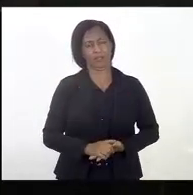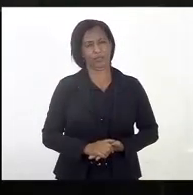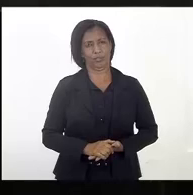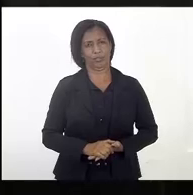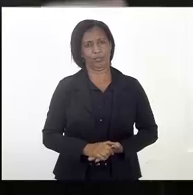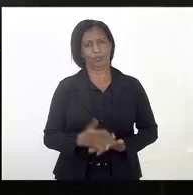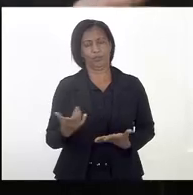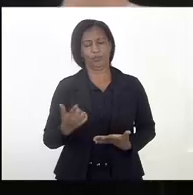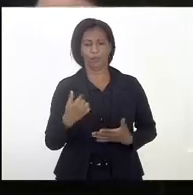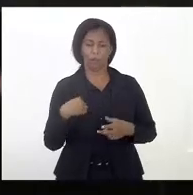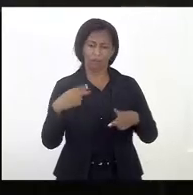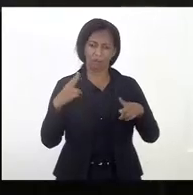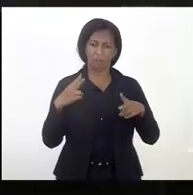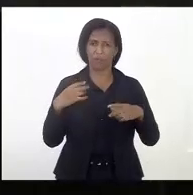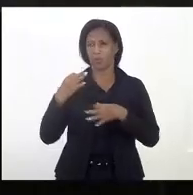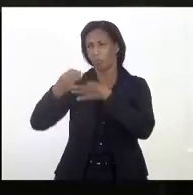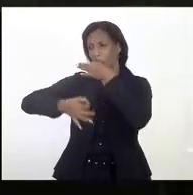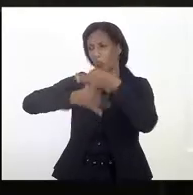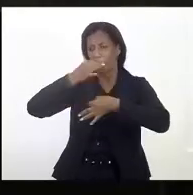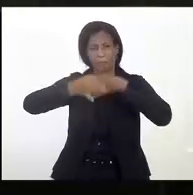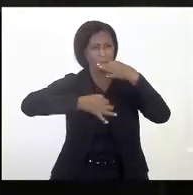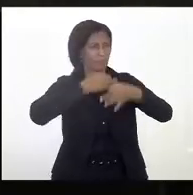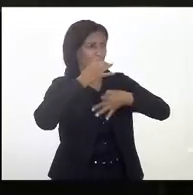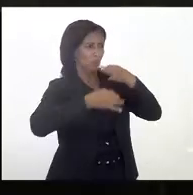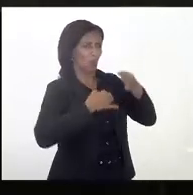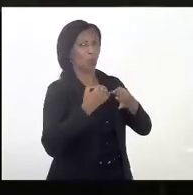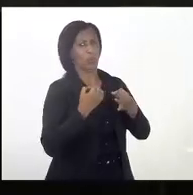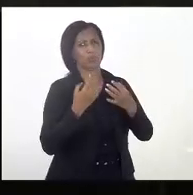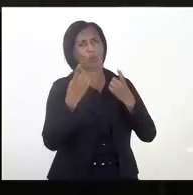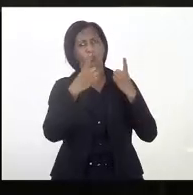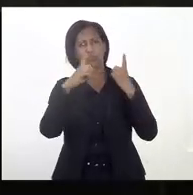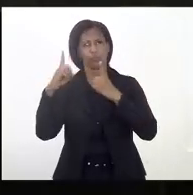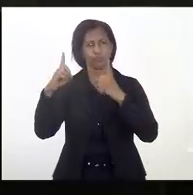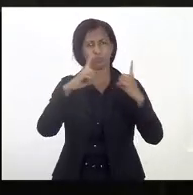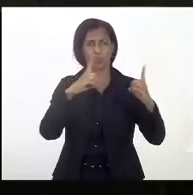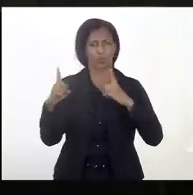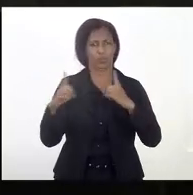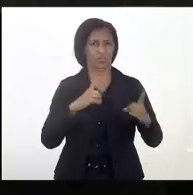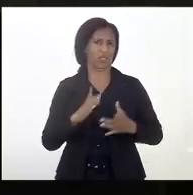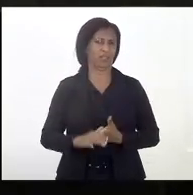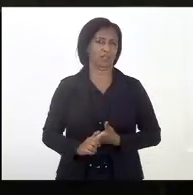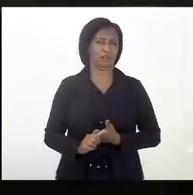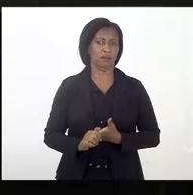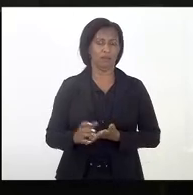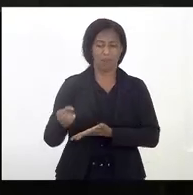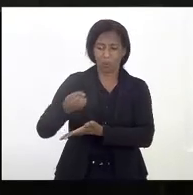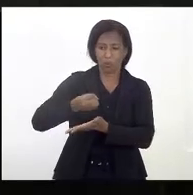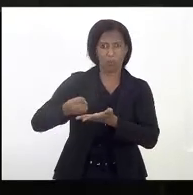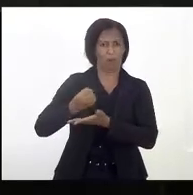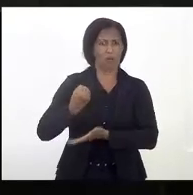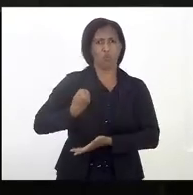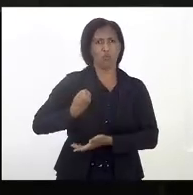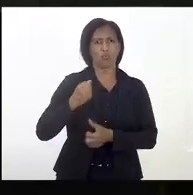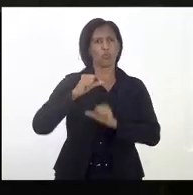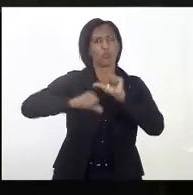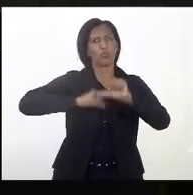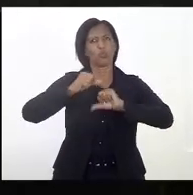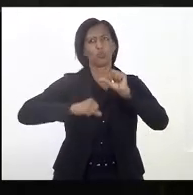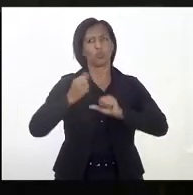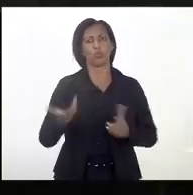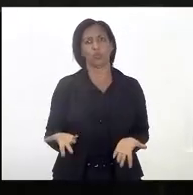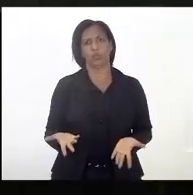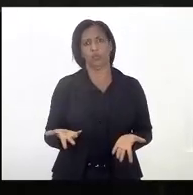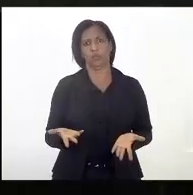que os nossos pontos de vista com os ideais e doutrinas que orientam a nossa atividade pública faz com base porque senão não mudam né